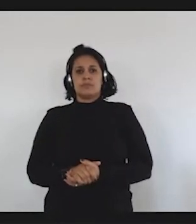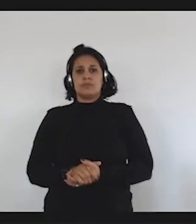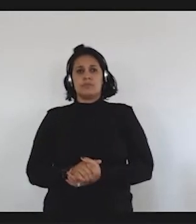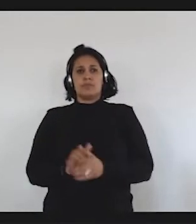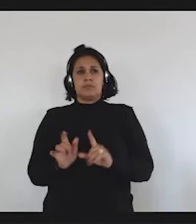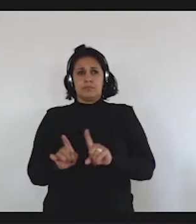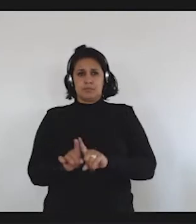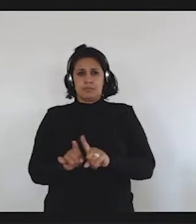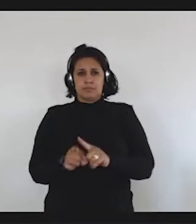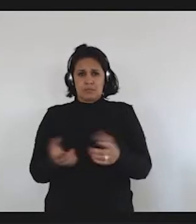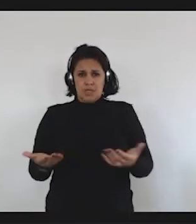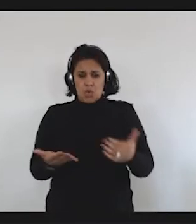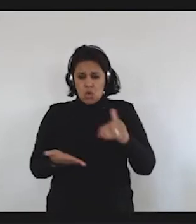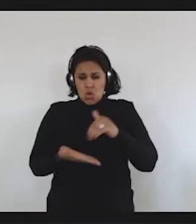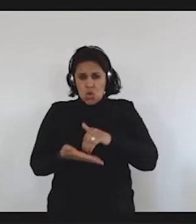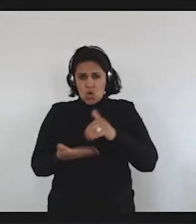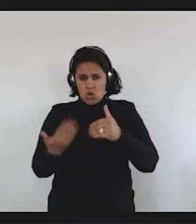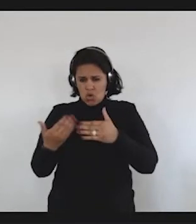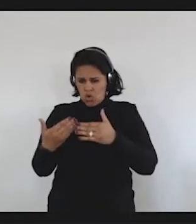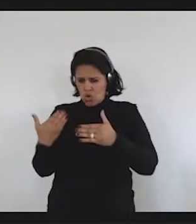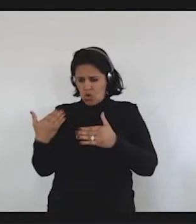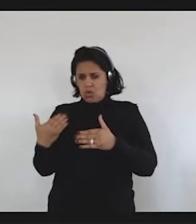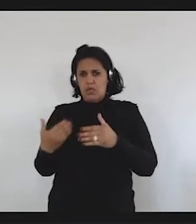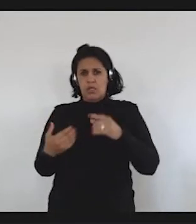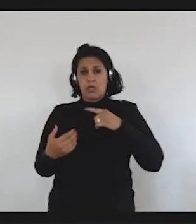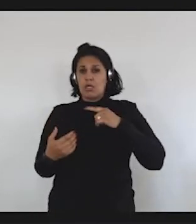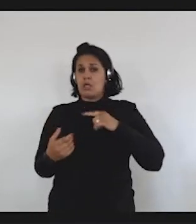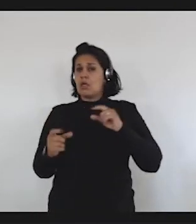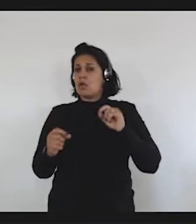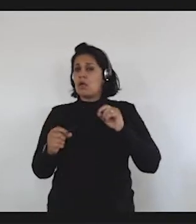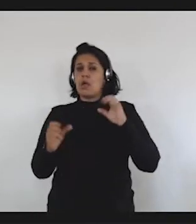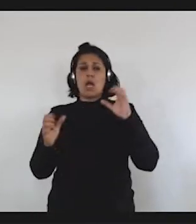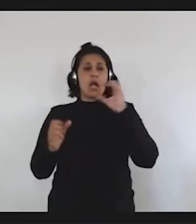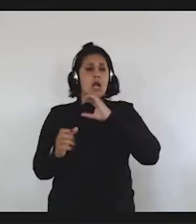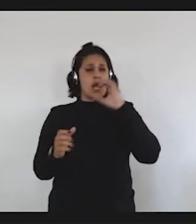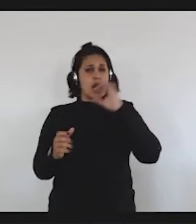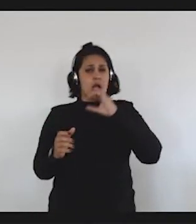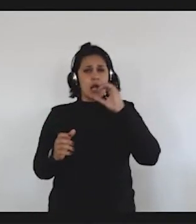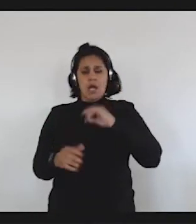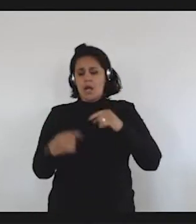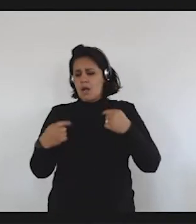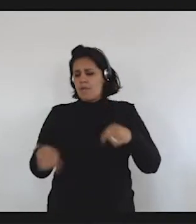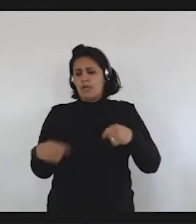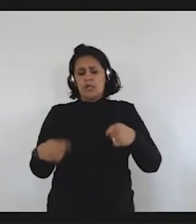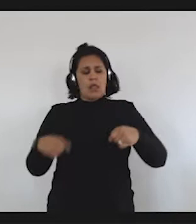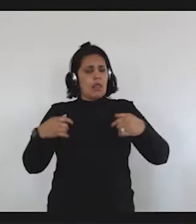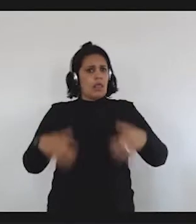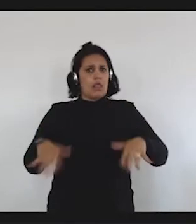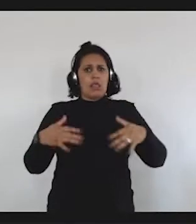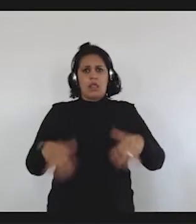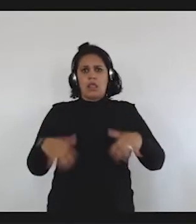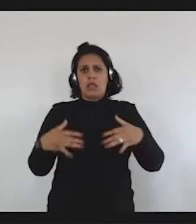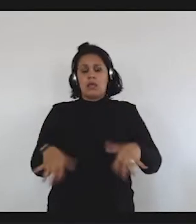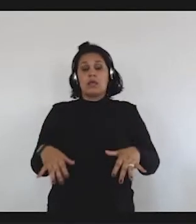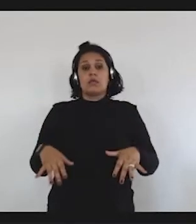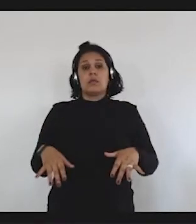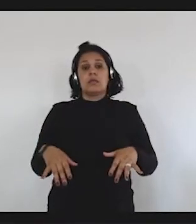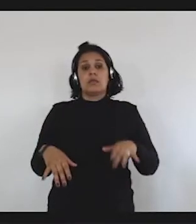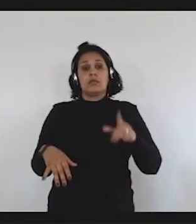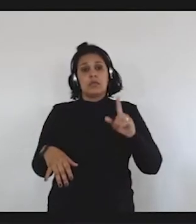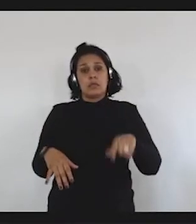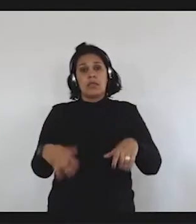houve uma pressa, uma sanha injustificável de